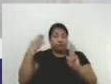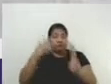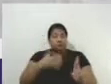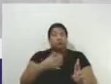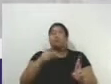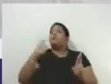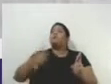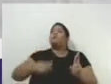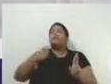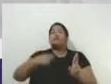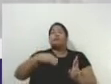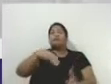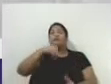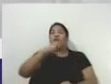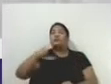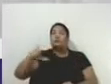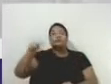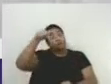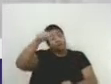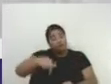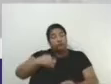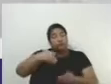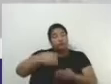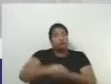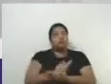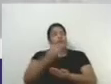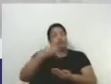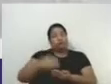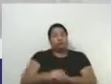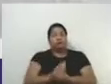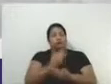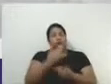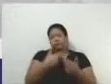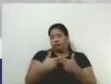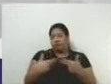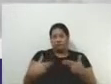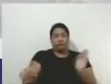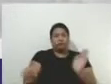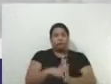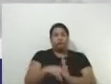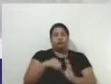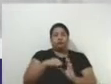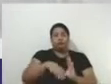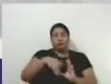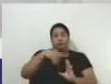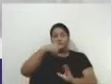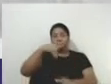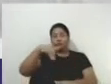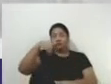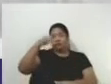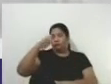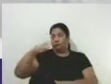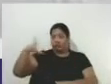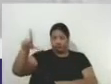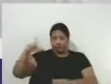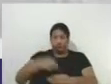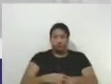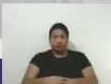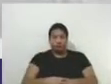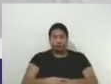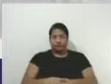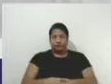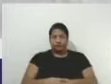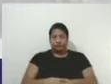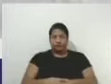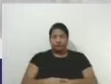correlatos do mel, de apiários em geral. Trago dois procedimentos